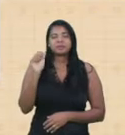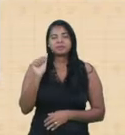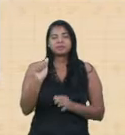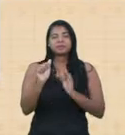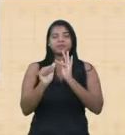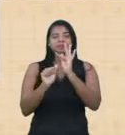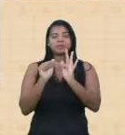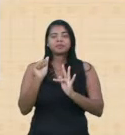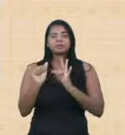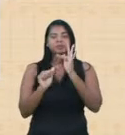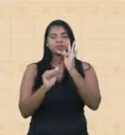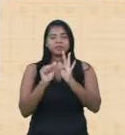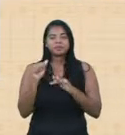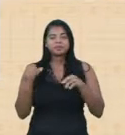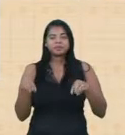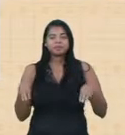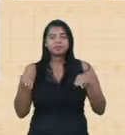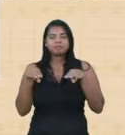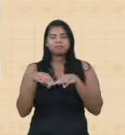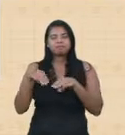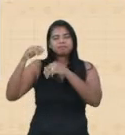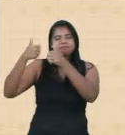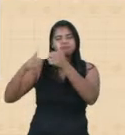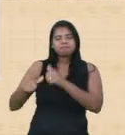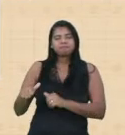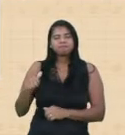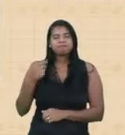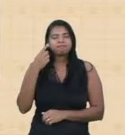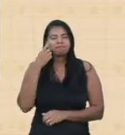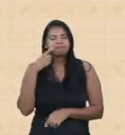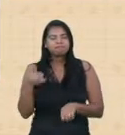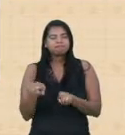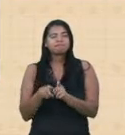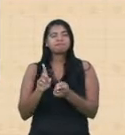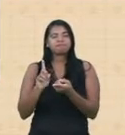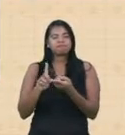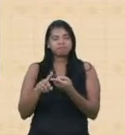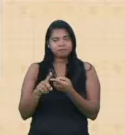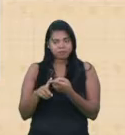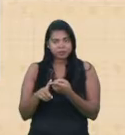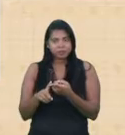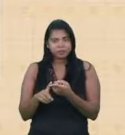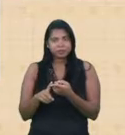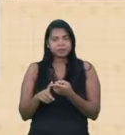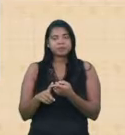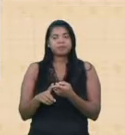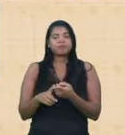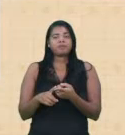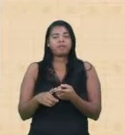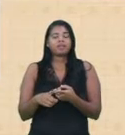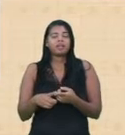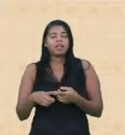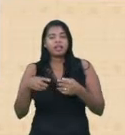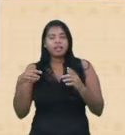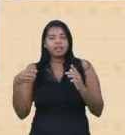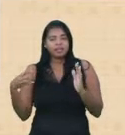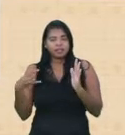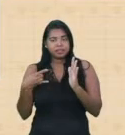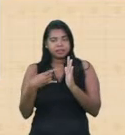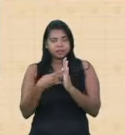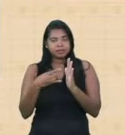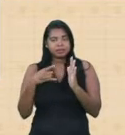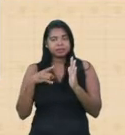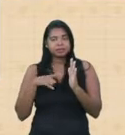que nós vamos verificar? Verificamos que esses fenômenos magnéticos são decorrentes da atração que esses ímãs vão ter por certos tipos